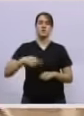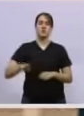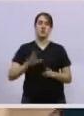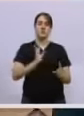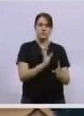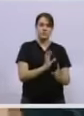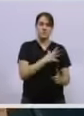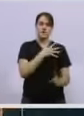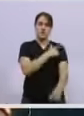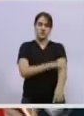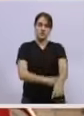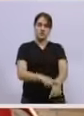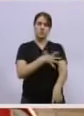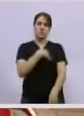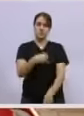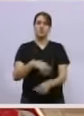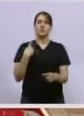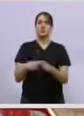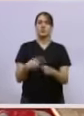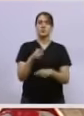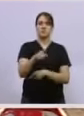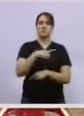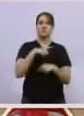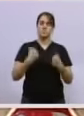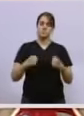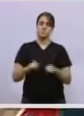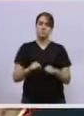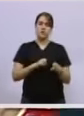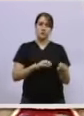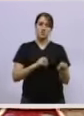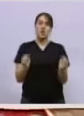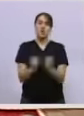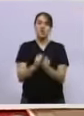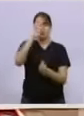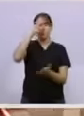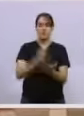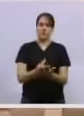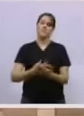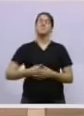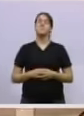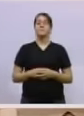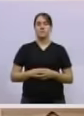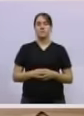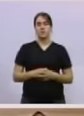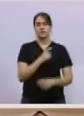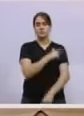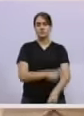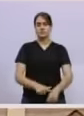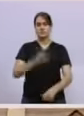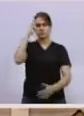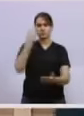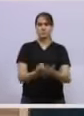na educação daqueles que você trouxe ao mundo, porque você tem que educá-los para a fé. E educá-los para a fé não